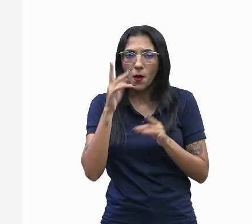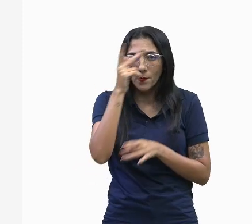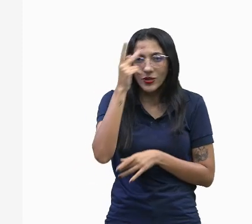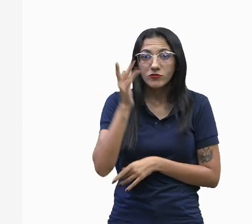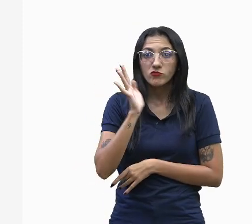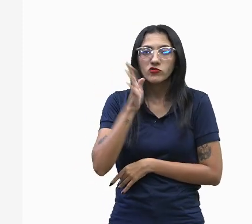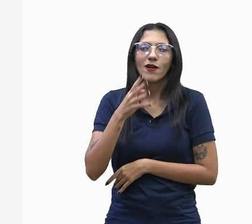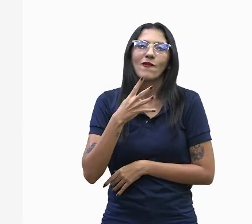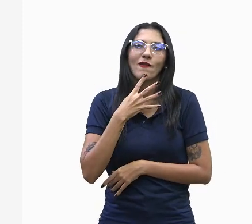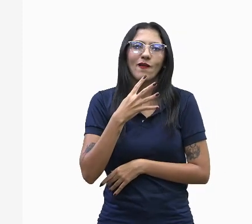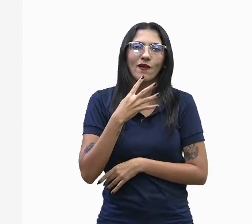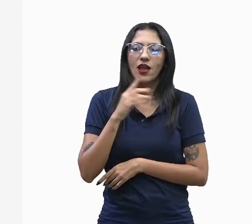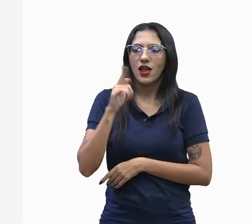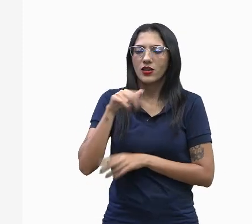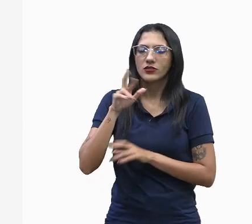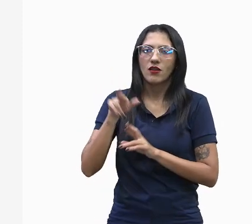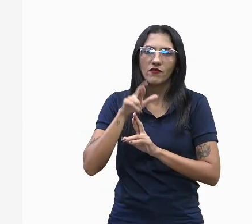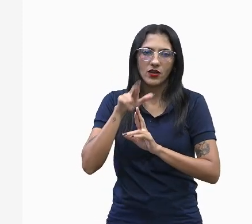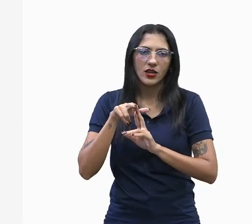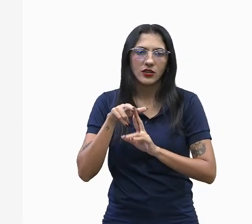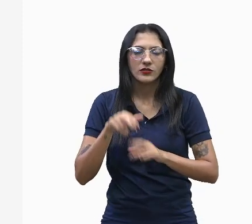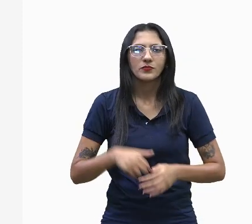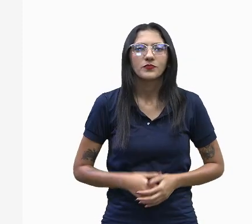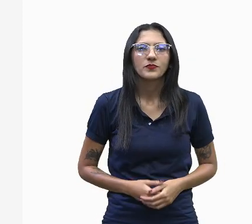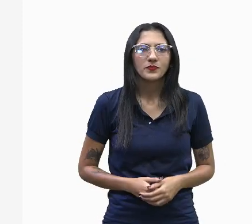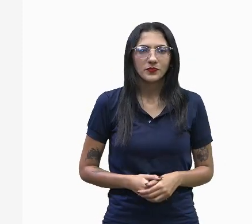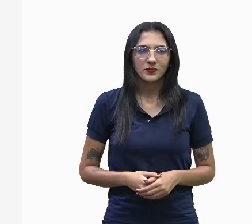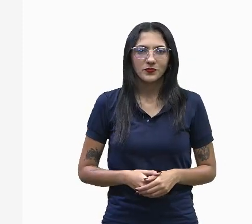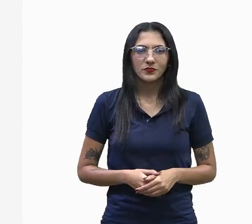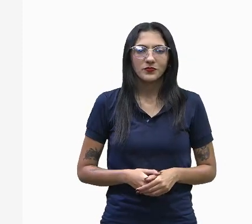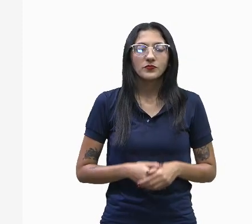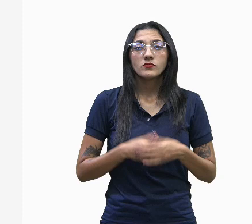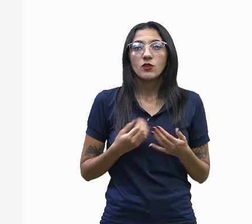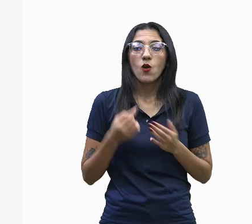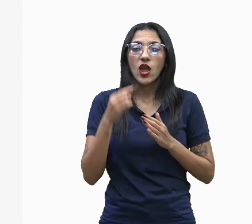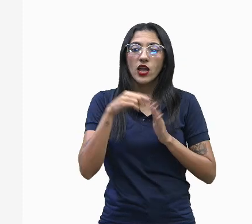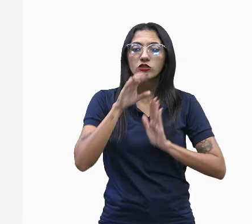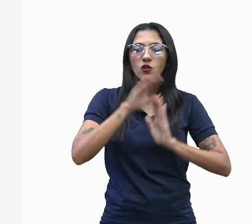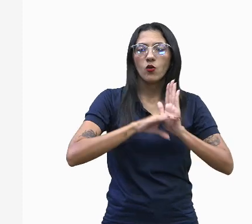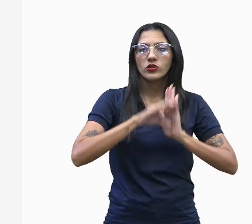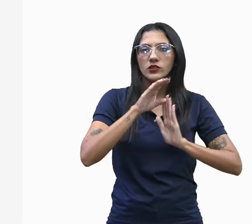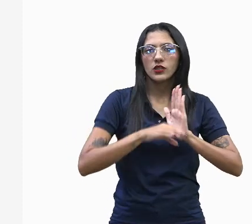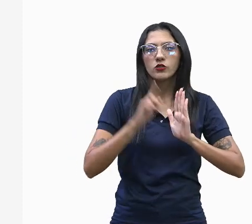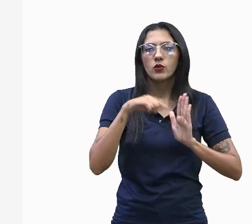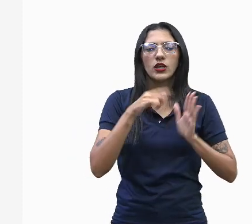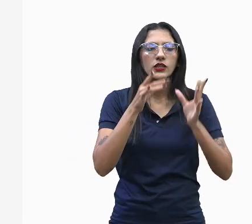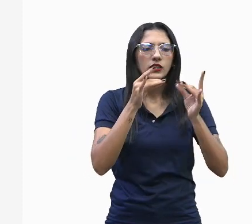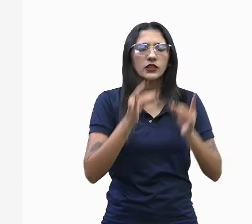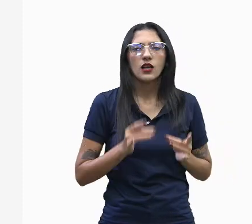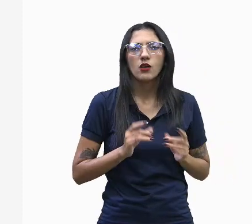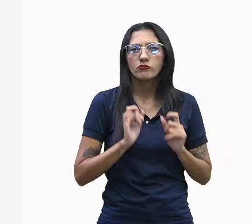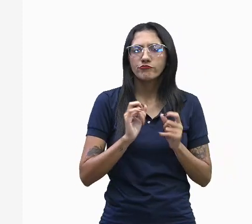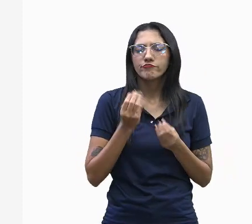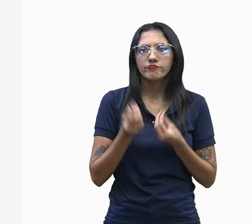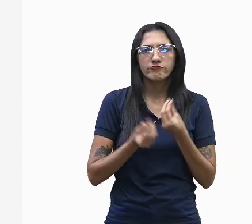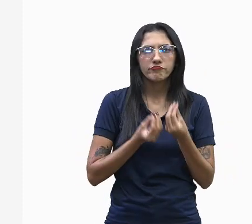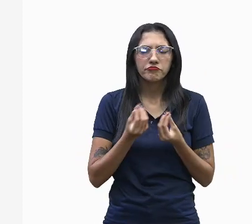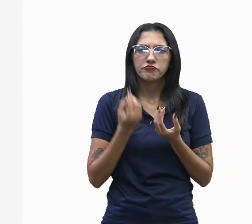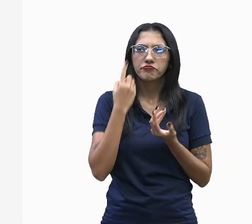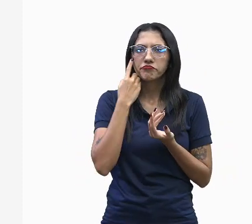a referência. Ou seja, turma, esse conceito, ele diz que, em outras palavras,